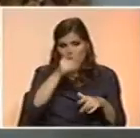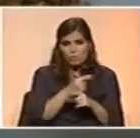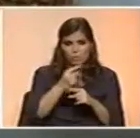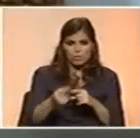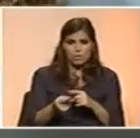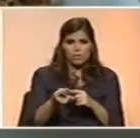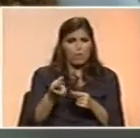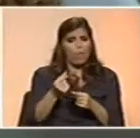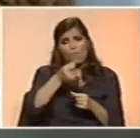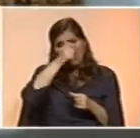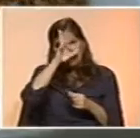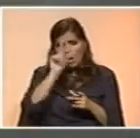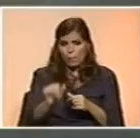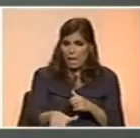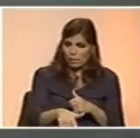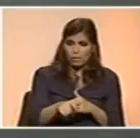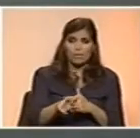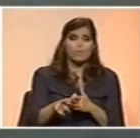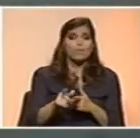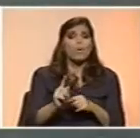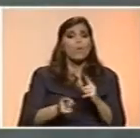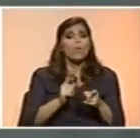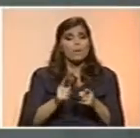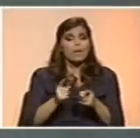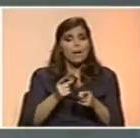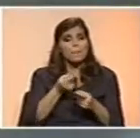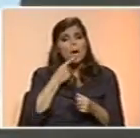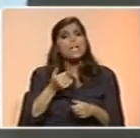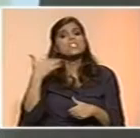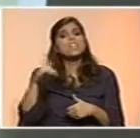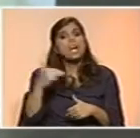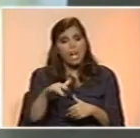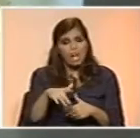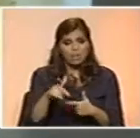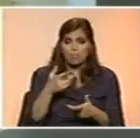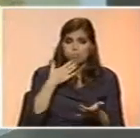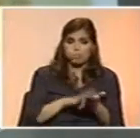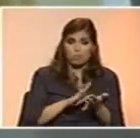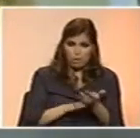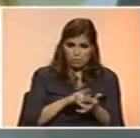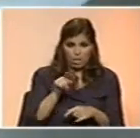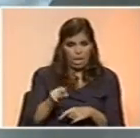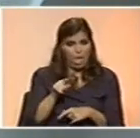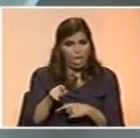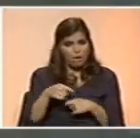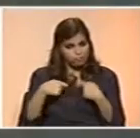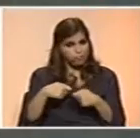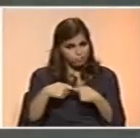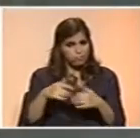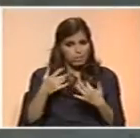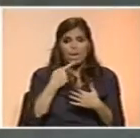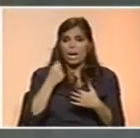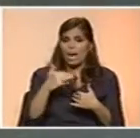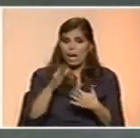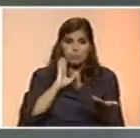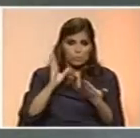muito acessível, não é? O que é que é mais dispendioso? A nível de restaurante é dispendioso em